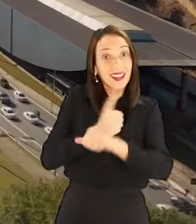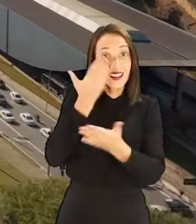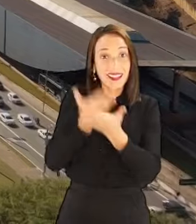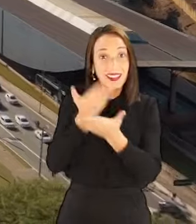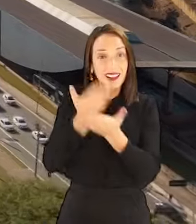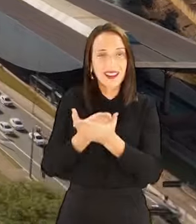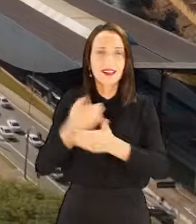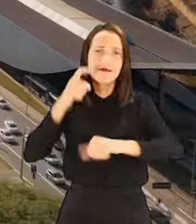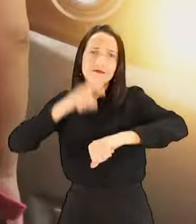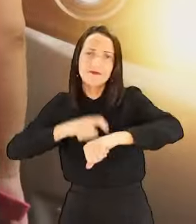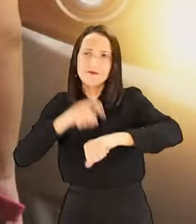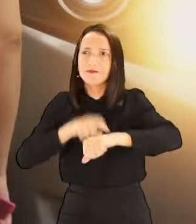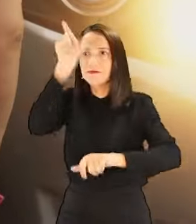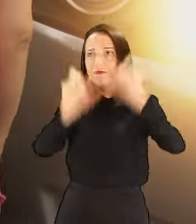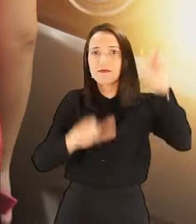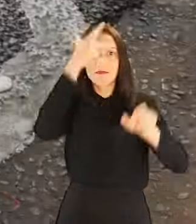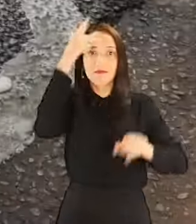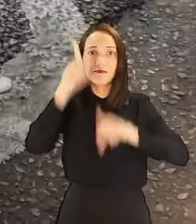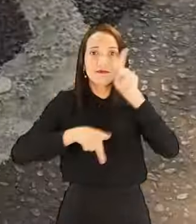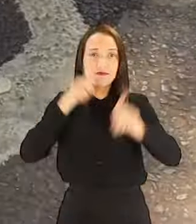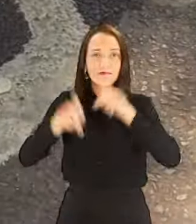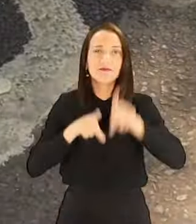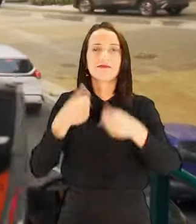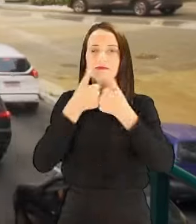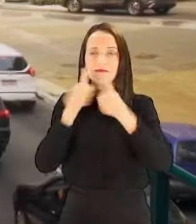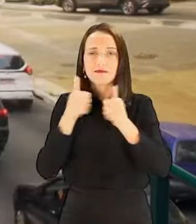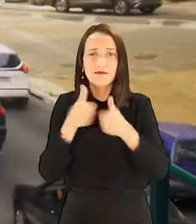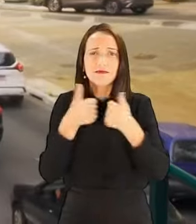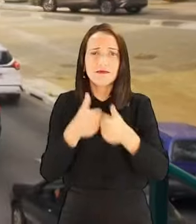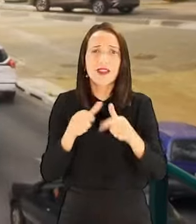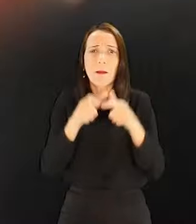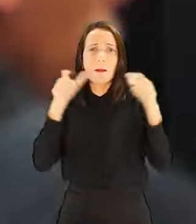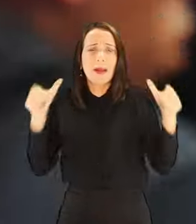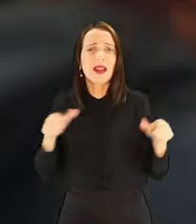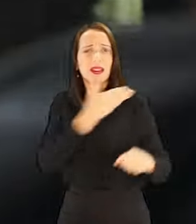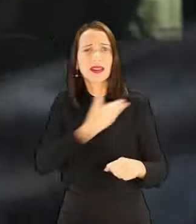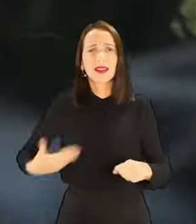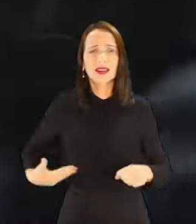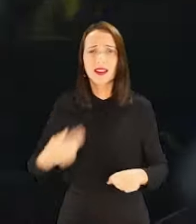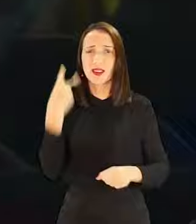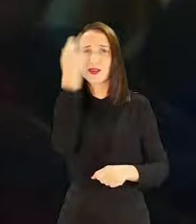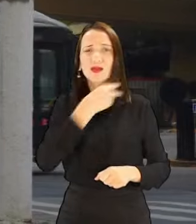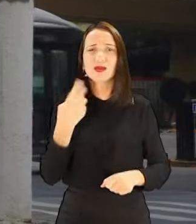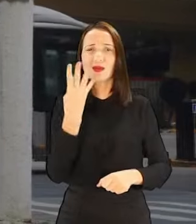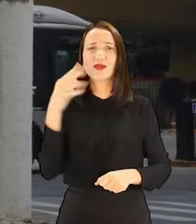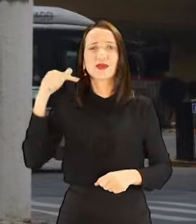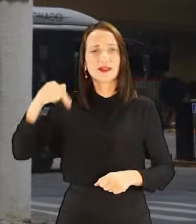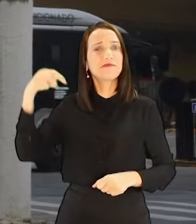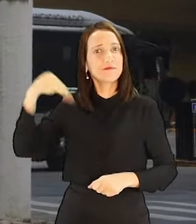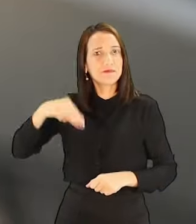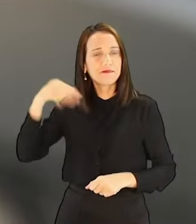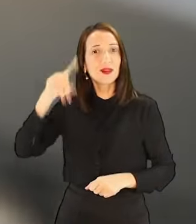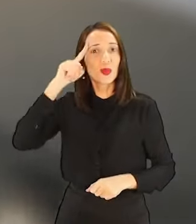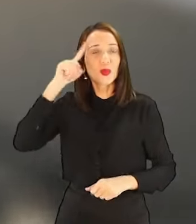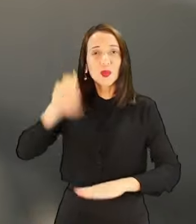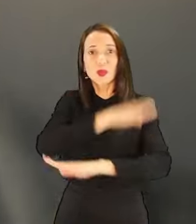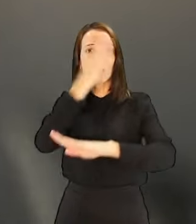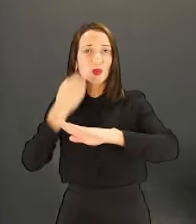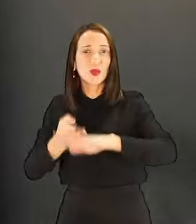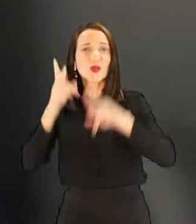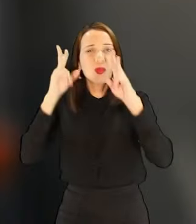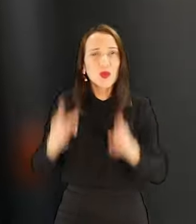Um estudo recente mostrou que o tempo que as pessoas perdem no transporte público em São Paulo aumentou para 2 horas e 47